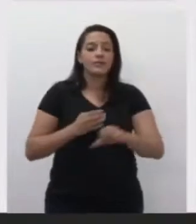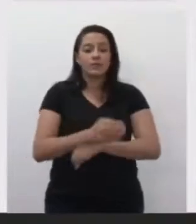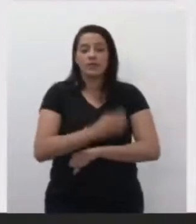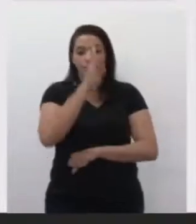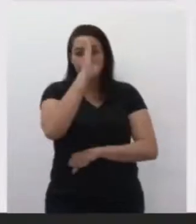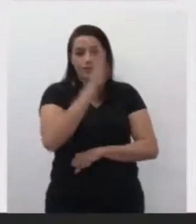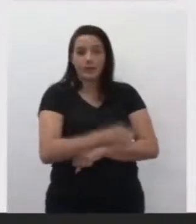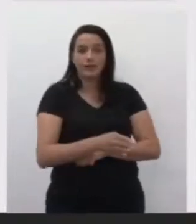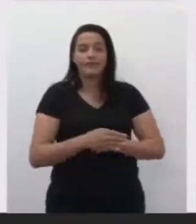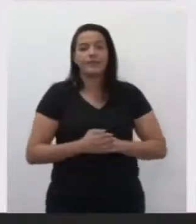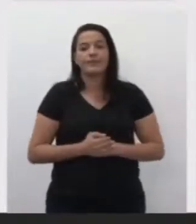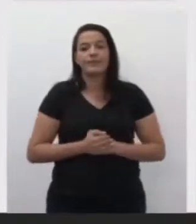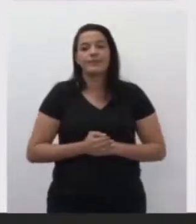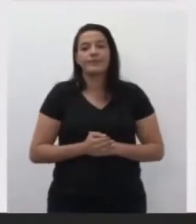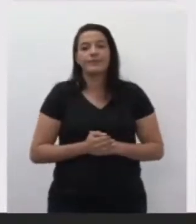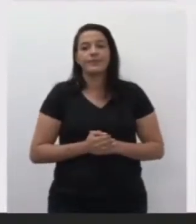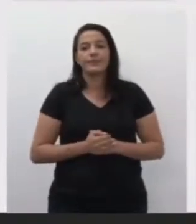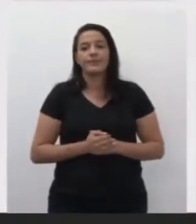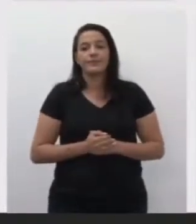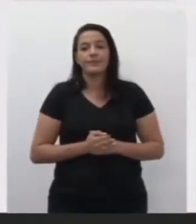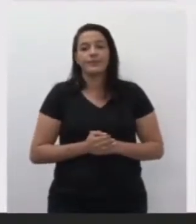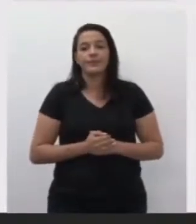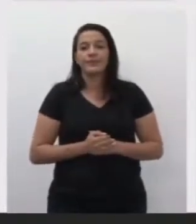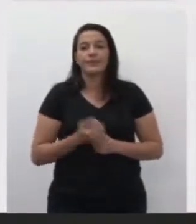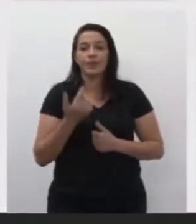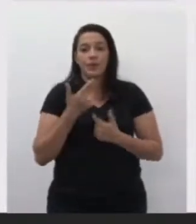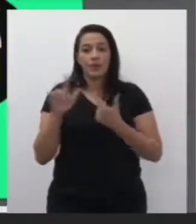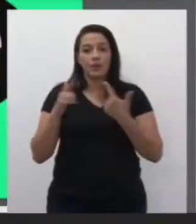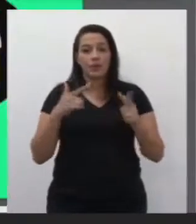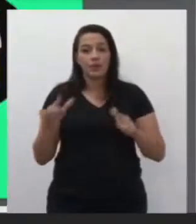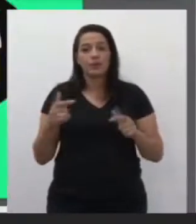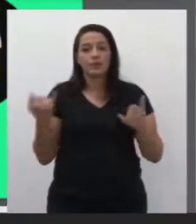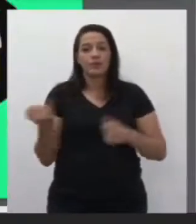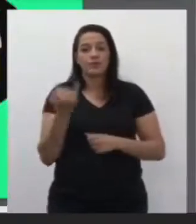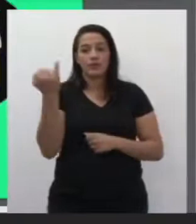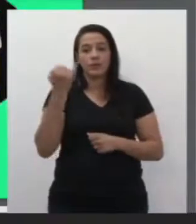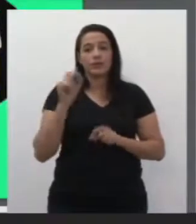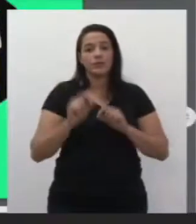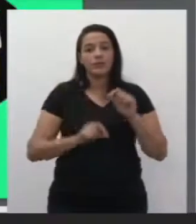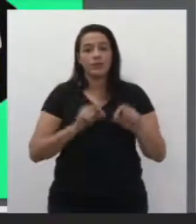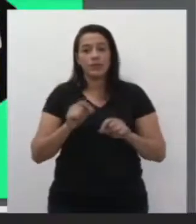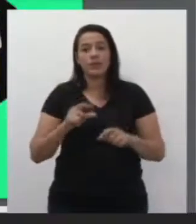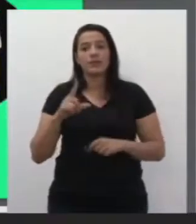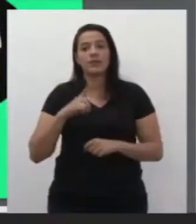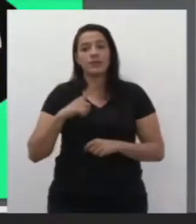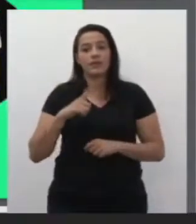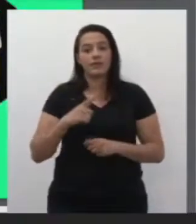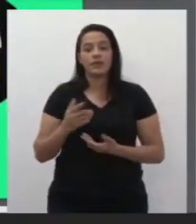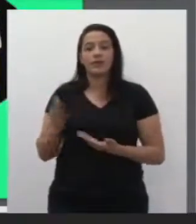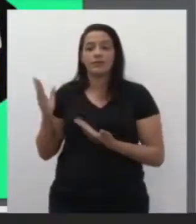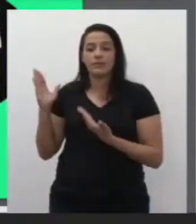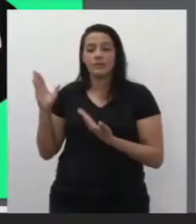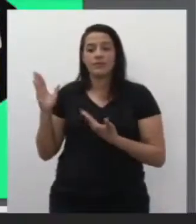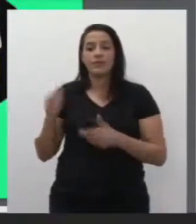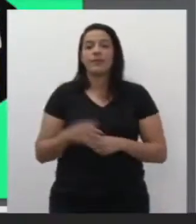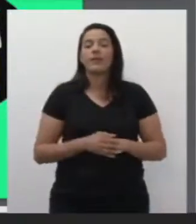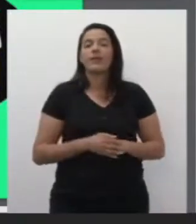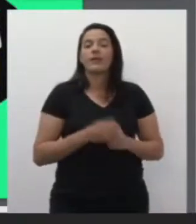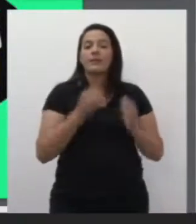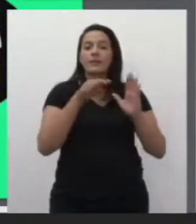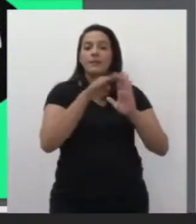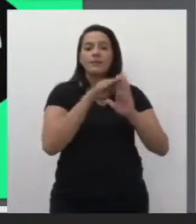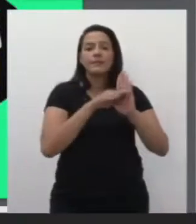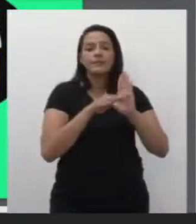tá? Outras coisas importantes aqui para falar é que a gente tem o manual do professor, tá? O manual do